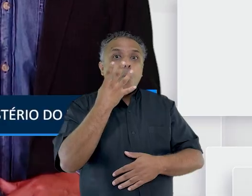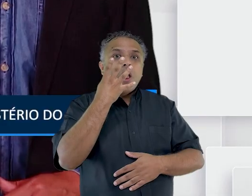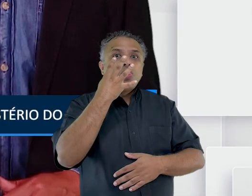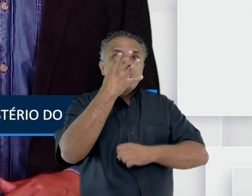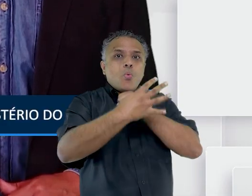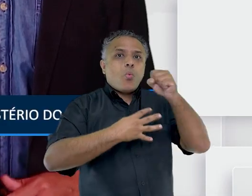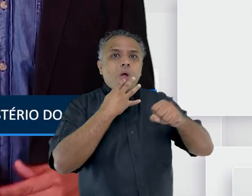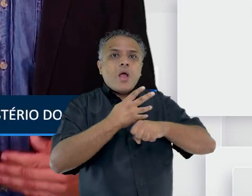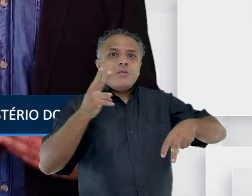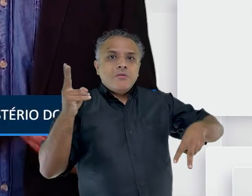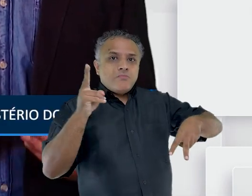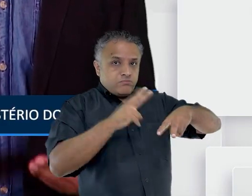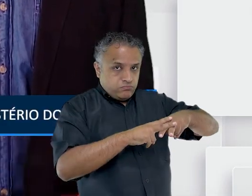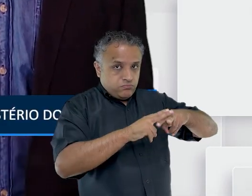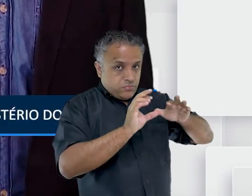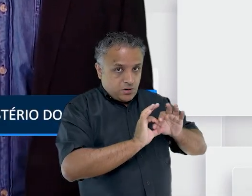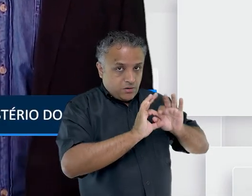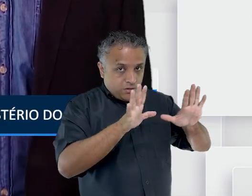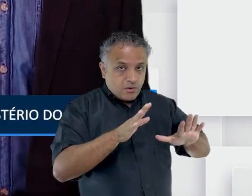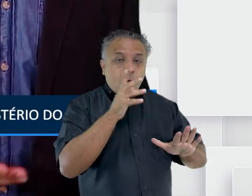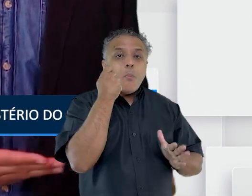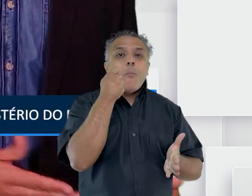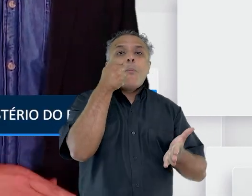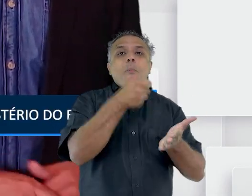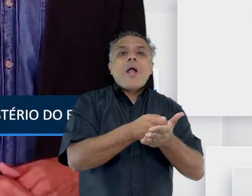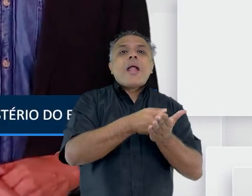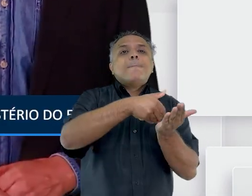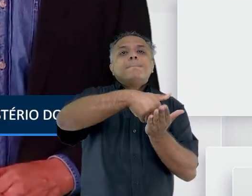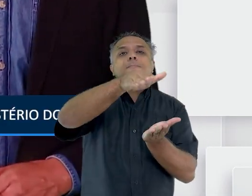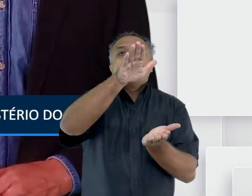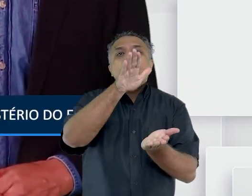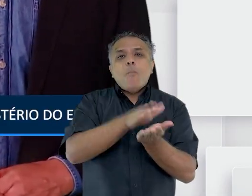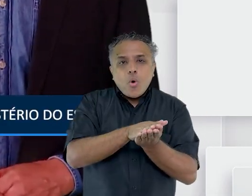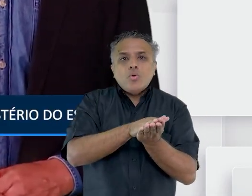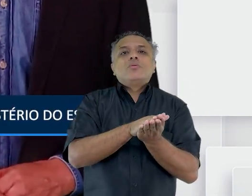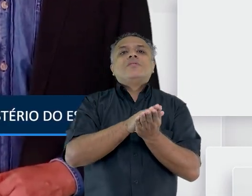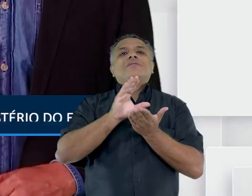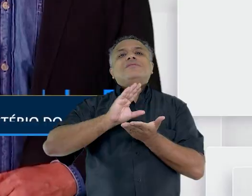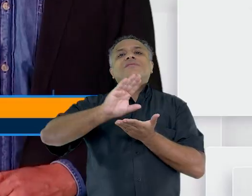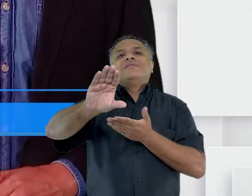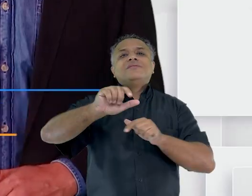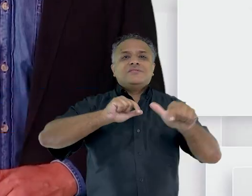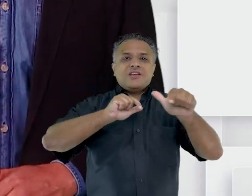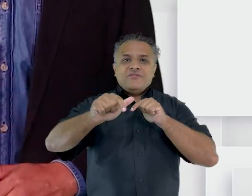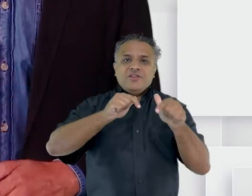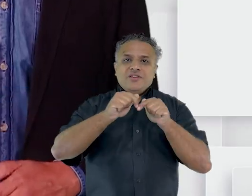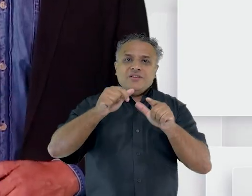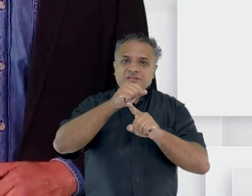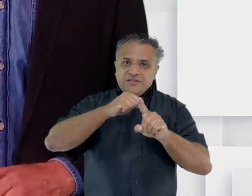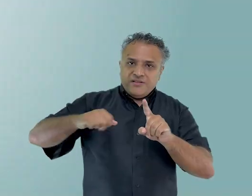em regime aberto, e ao pagamento de multa, além de prestação de serviços à